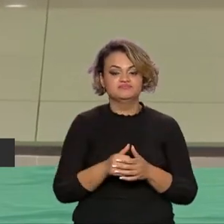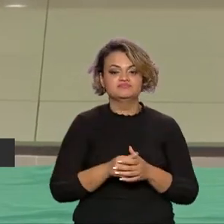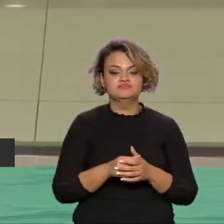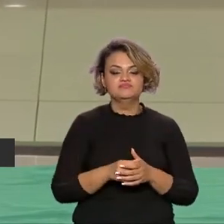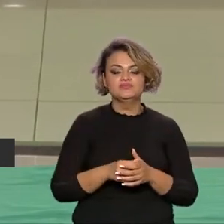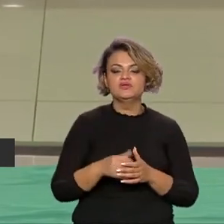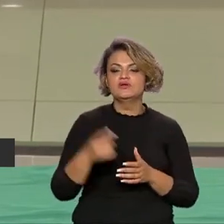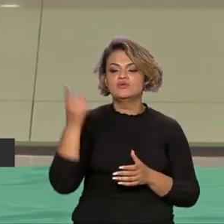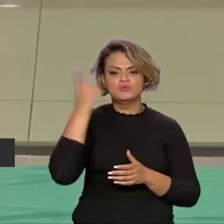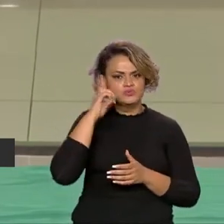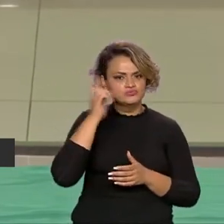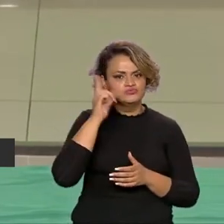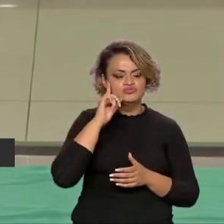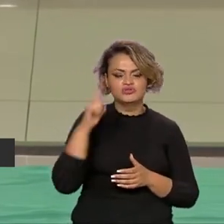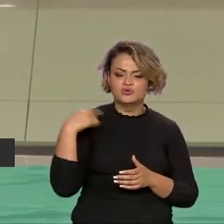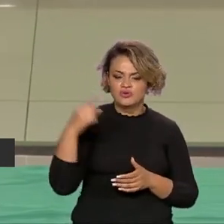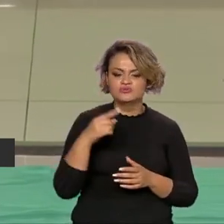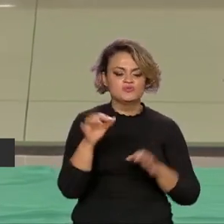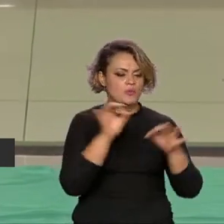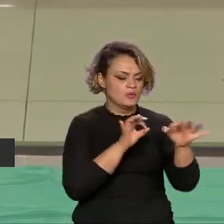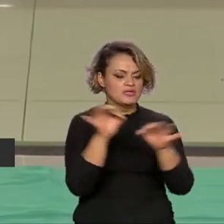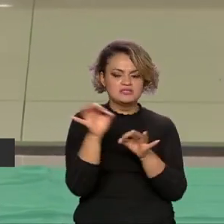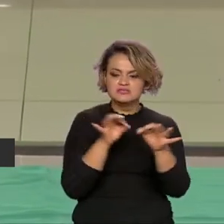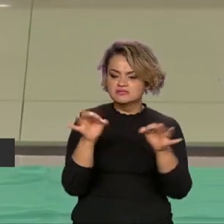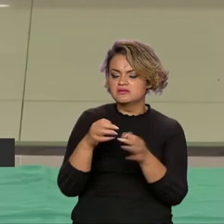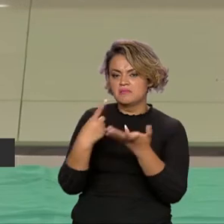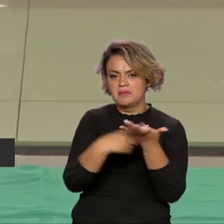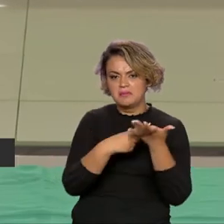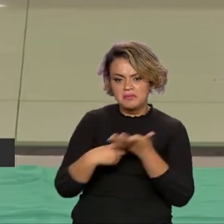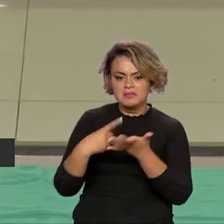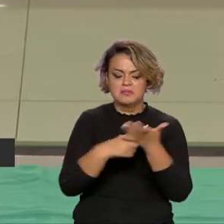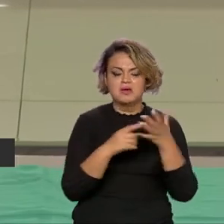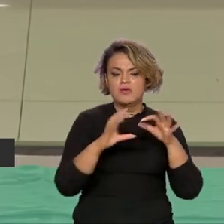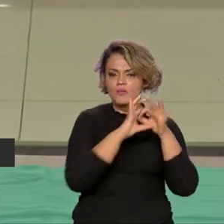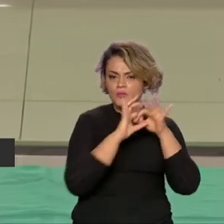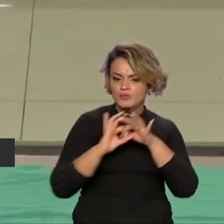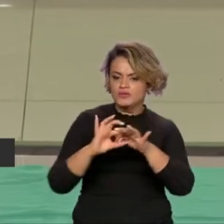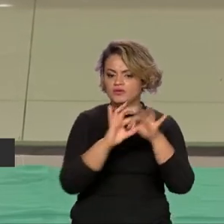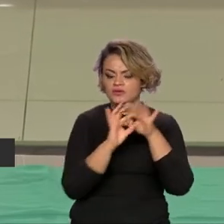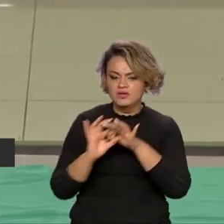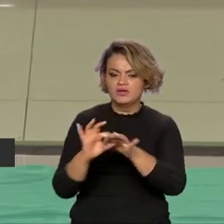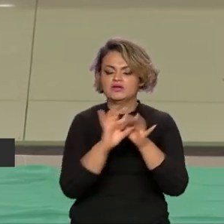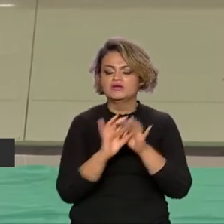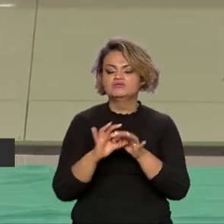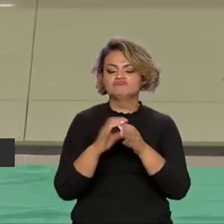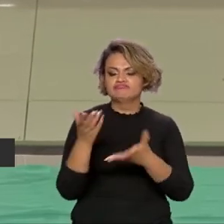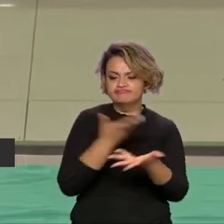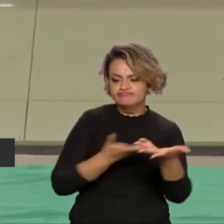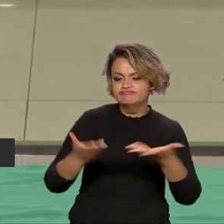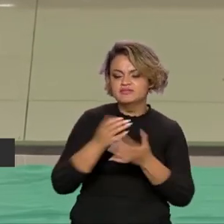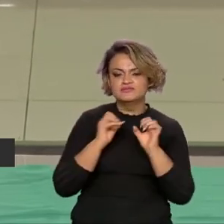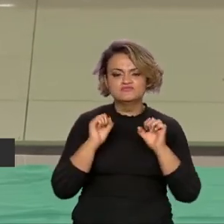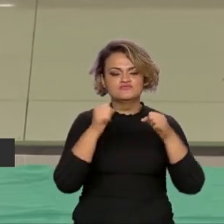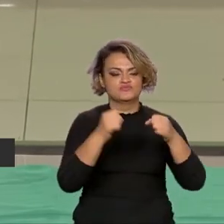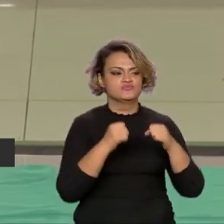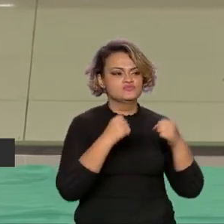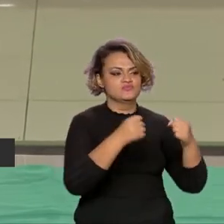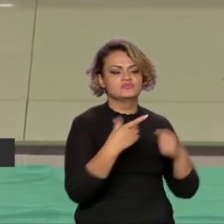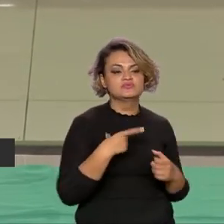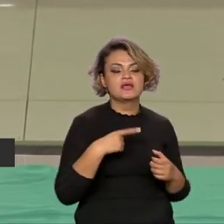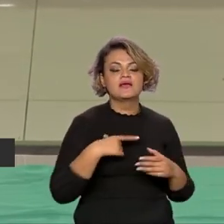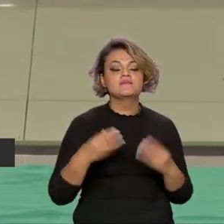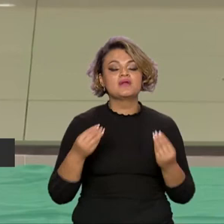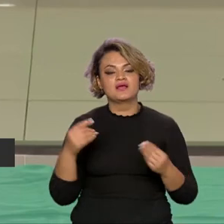o nosso dia a dia é de coordenação, é de sinergia, é de sincronização de esforços para que